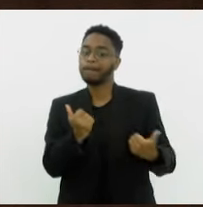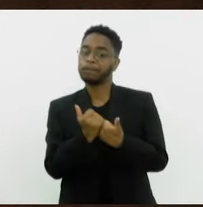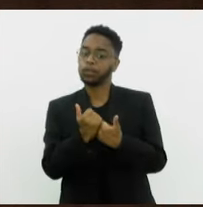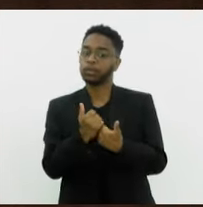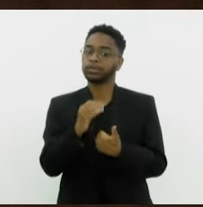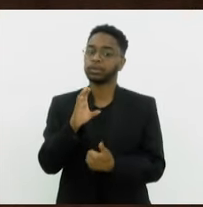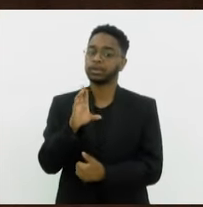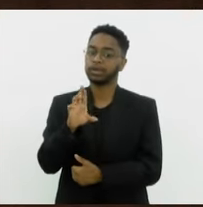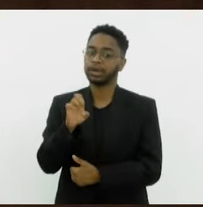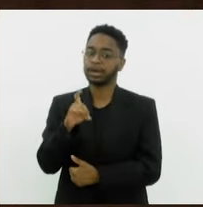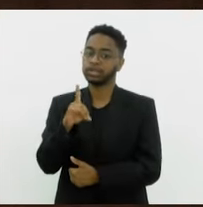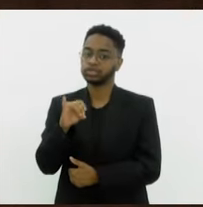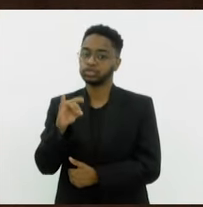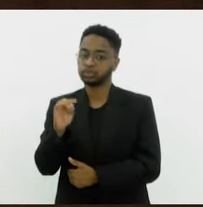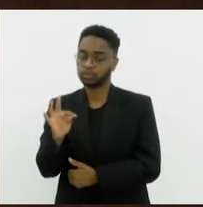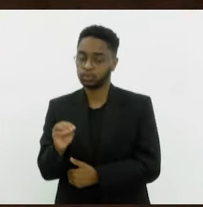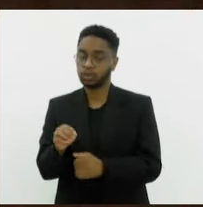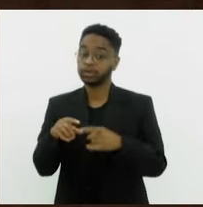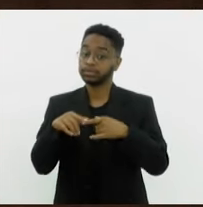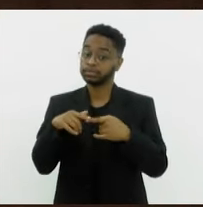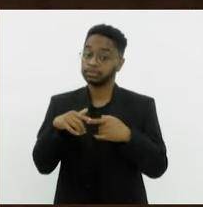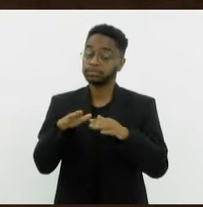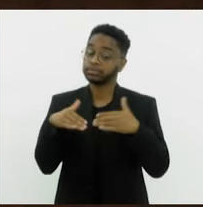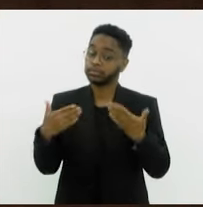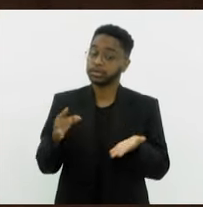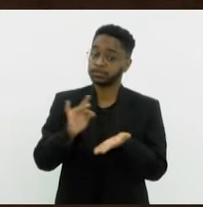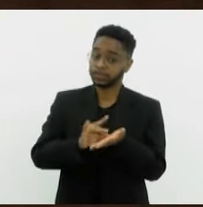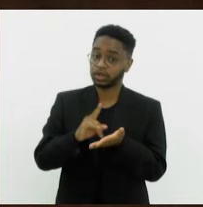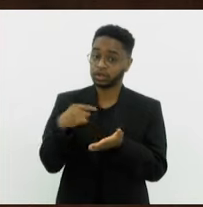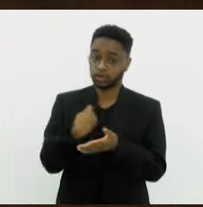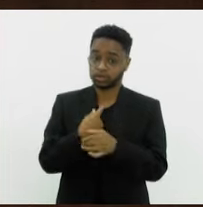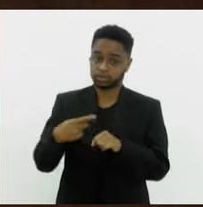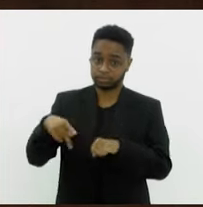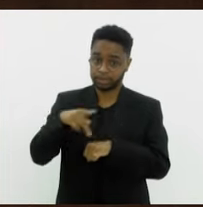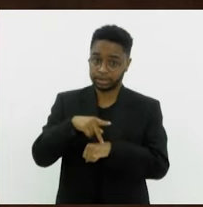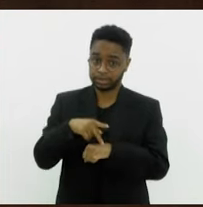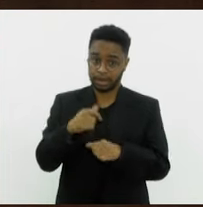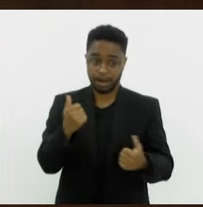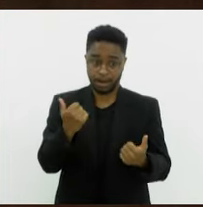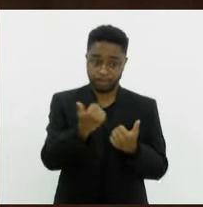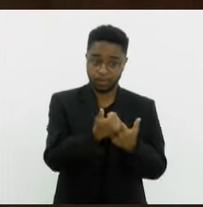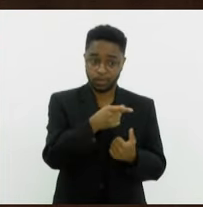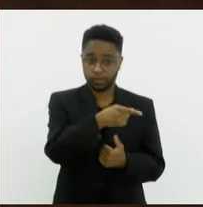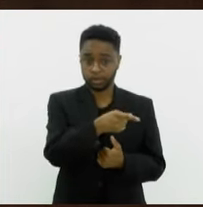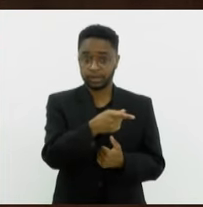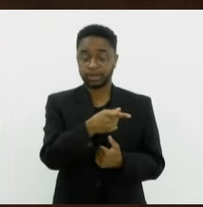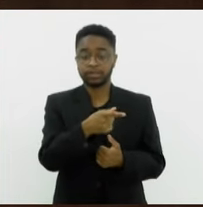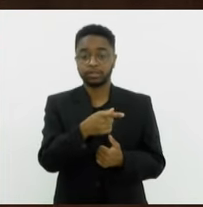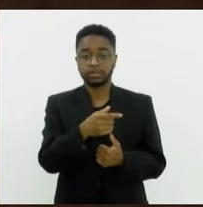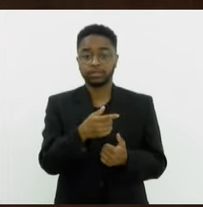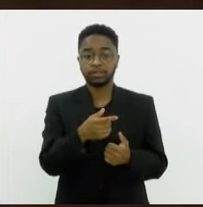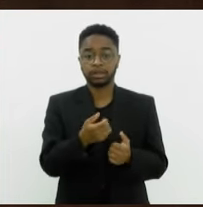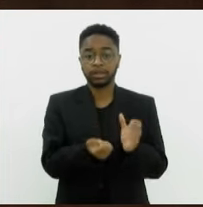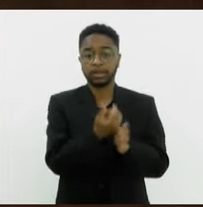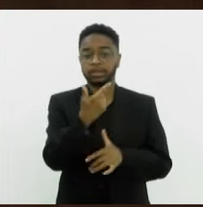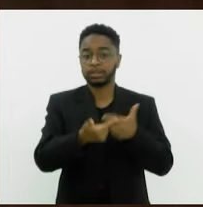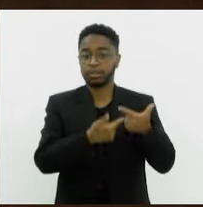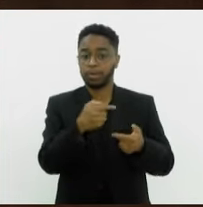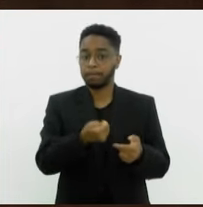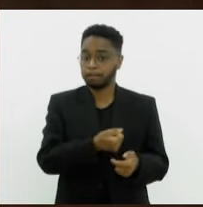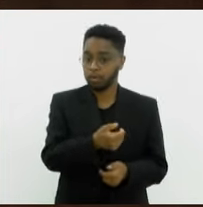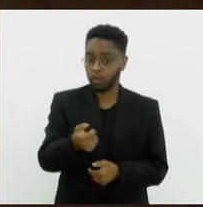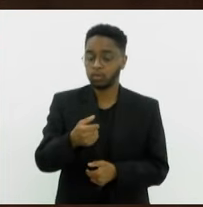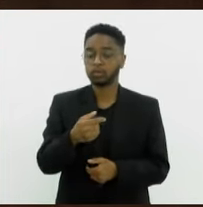na verdade, o nosso país sustenta o agronegócio, que emprega pouco, polui muito e tem